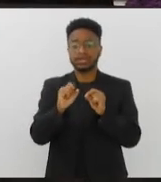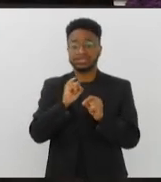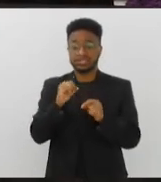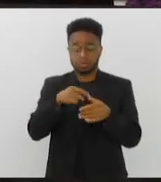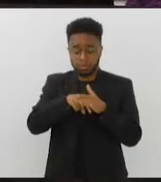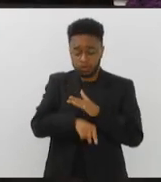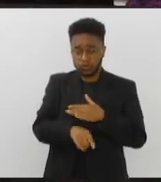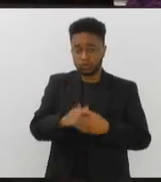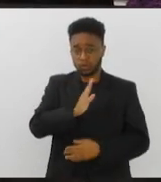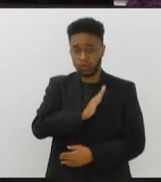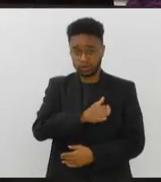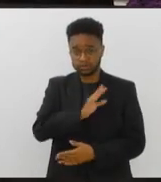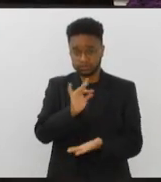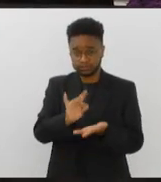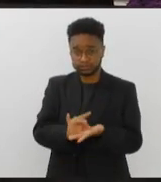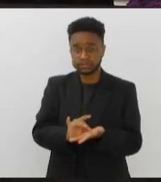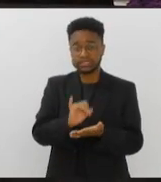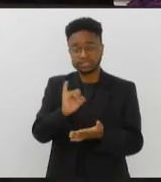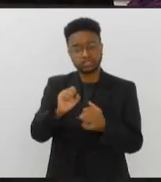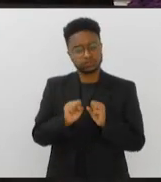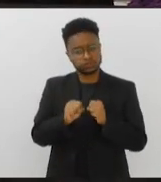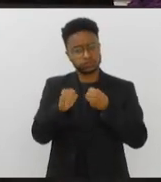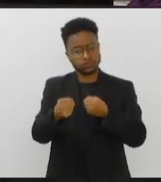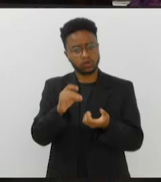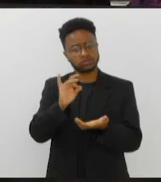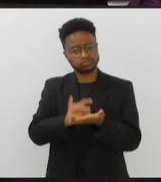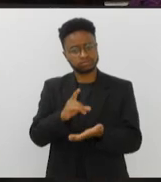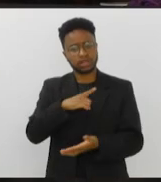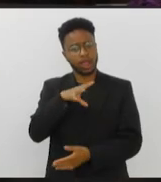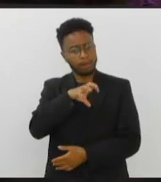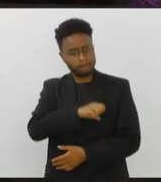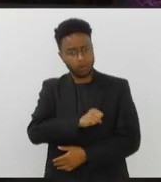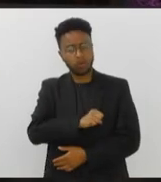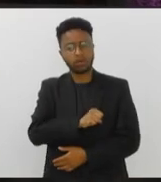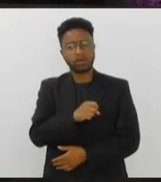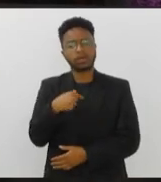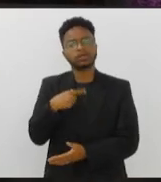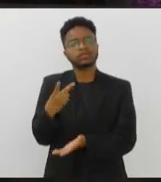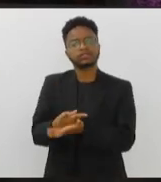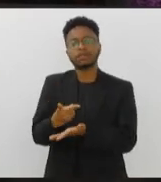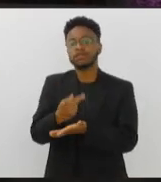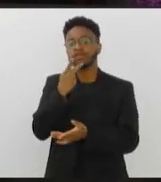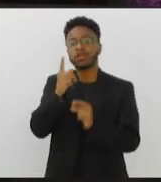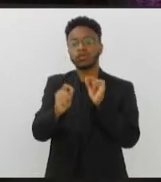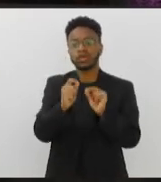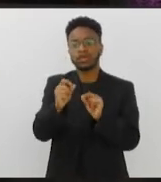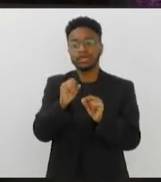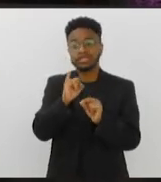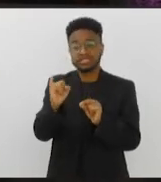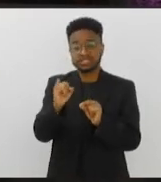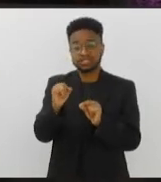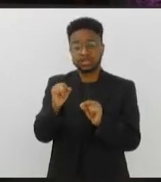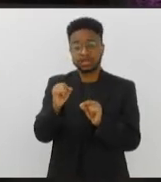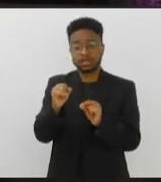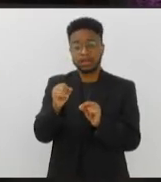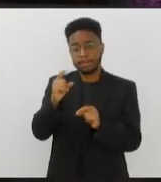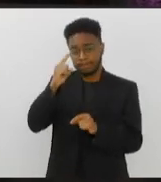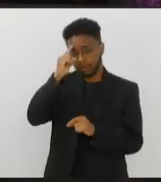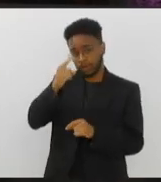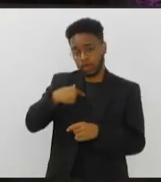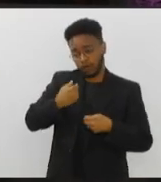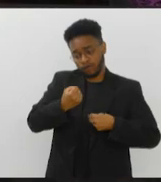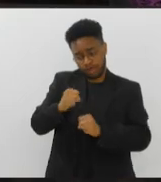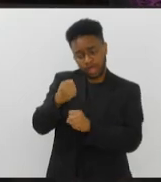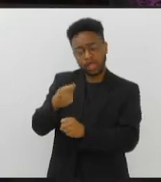coração, quando a gente faz com dedicação, com amor, eu sempre digo, gente, se me botar para varrer o chão, você é a melhor varredora de